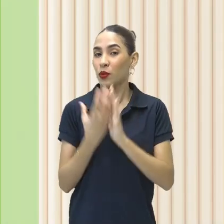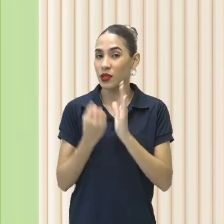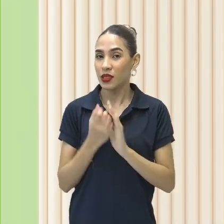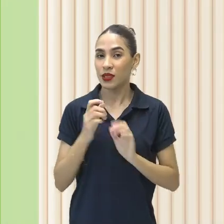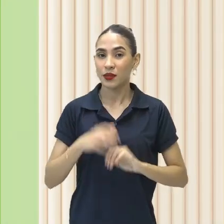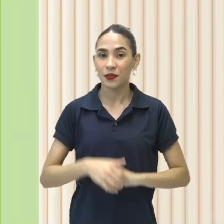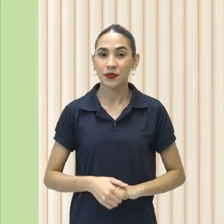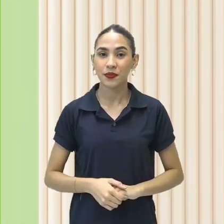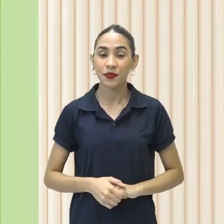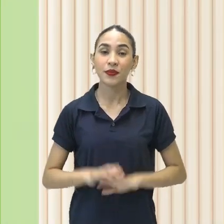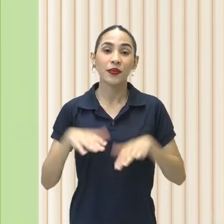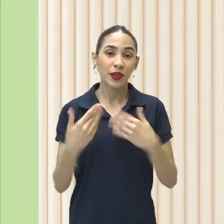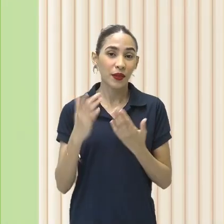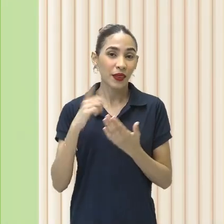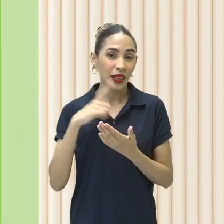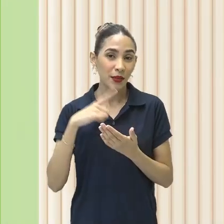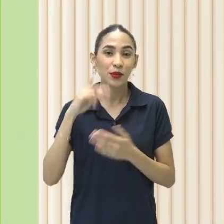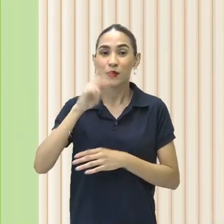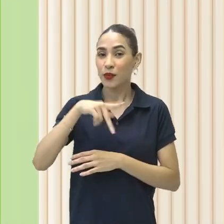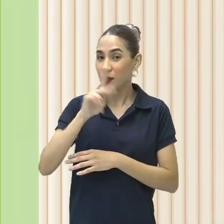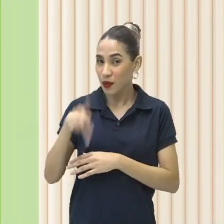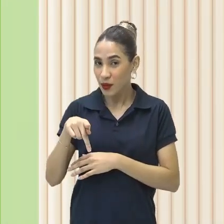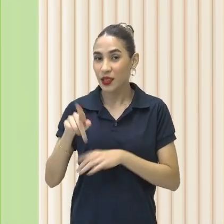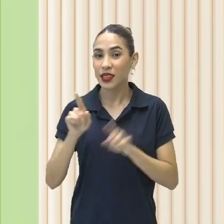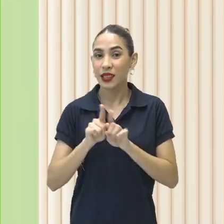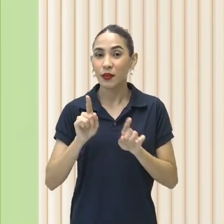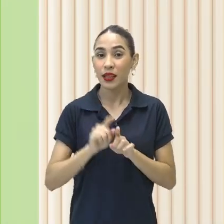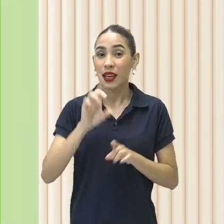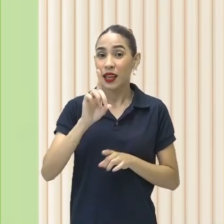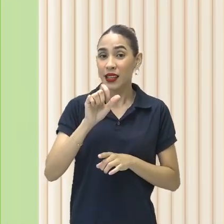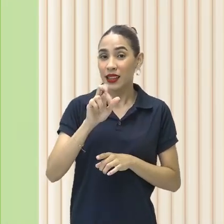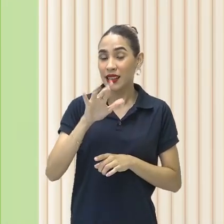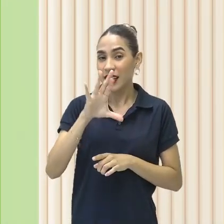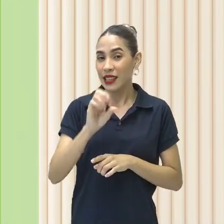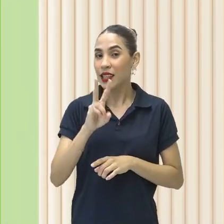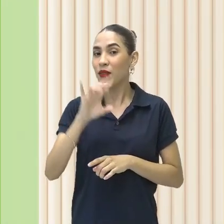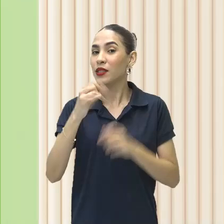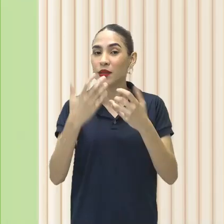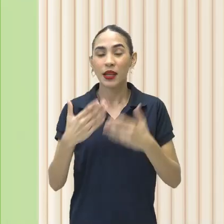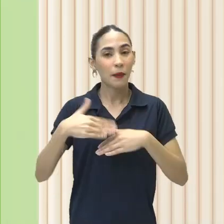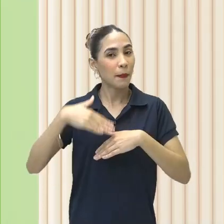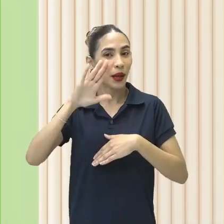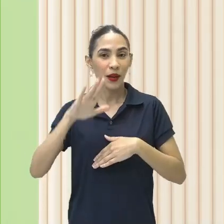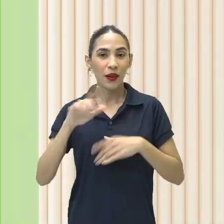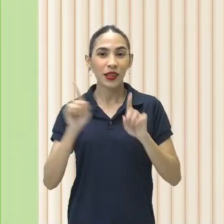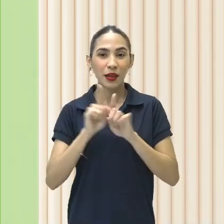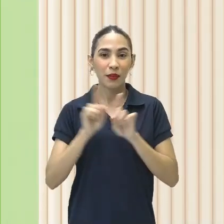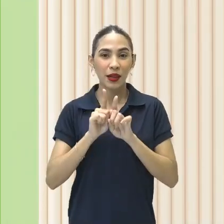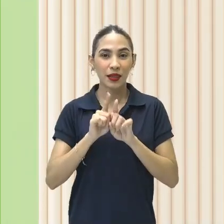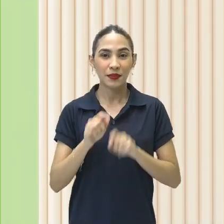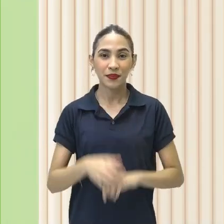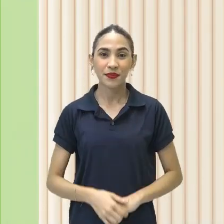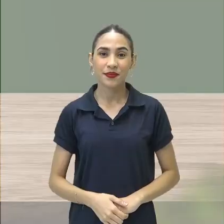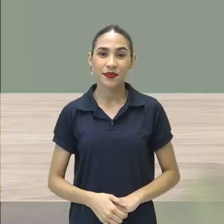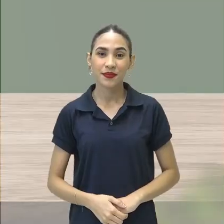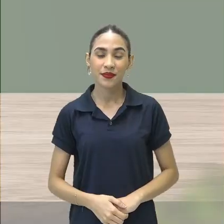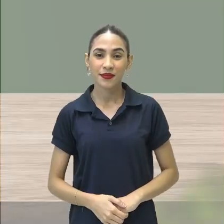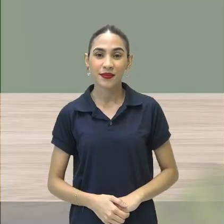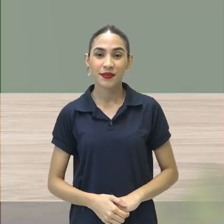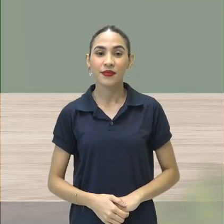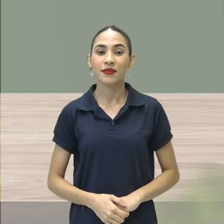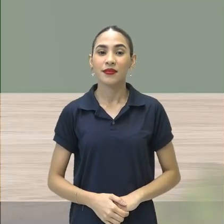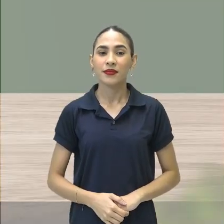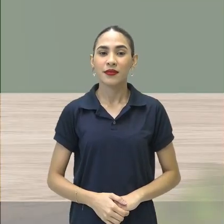isso. Temos uma professora, a professora Darlinda, ela vai explicar melhor para vocês sobre isso aí, dê uma olhada.